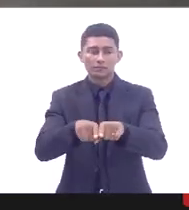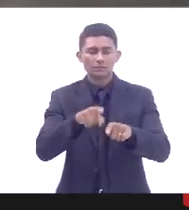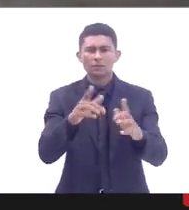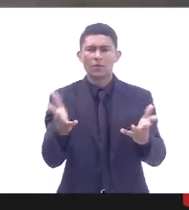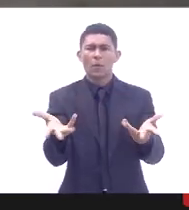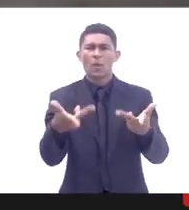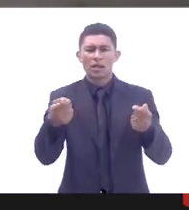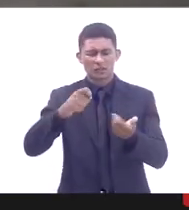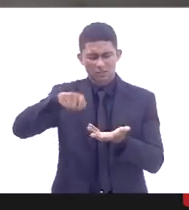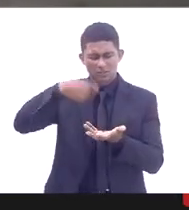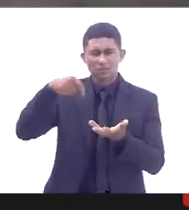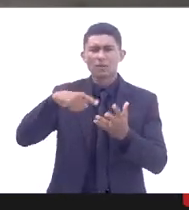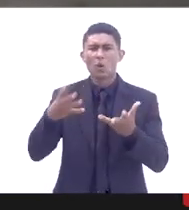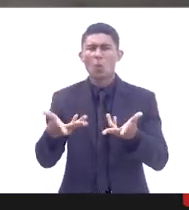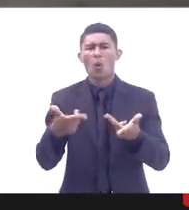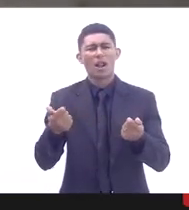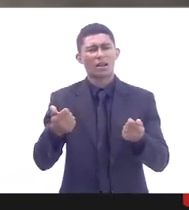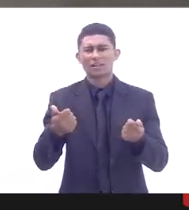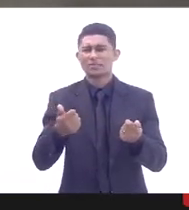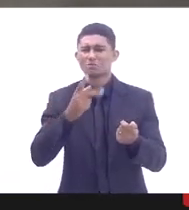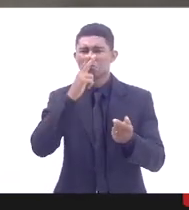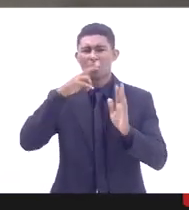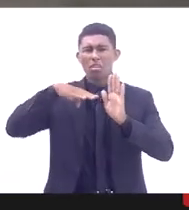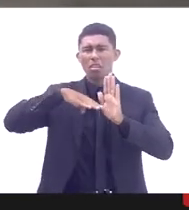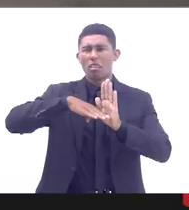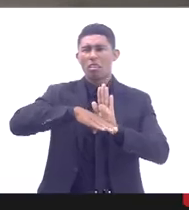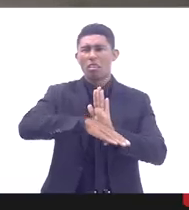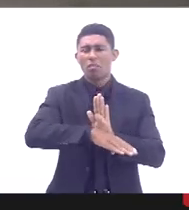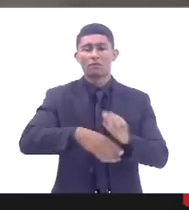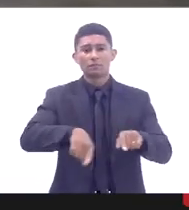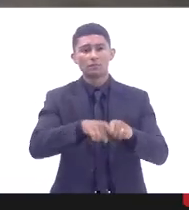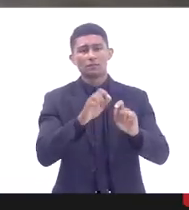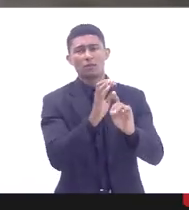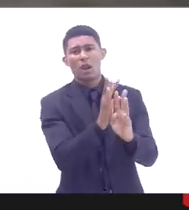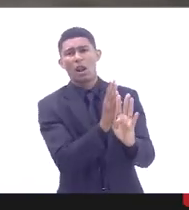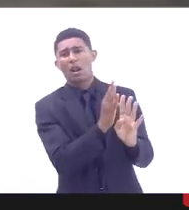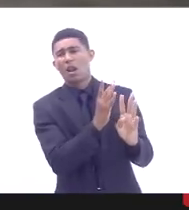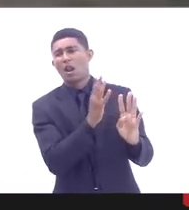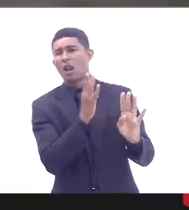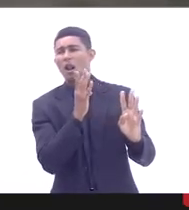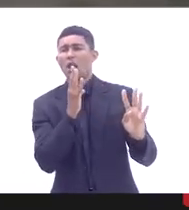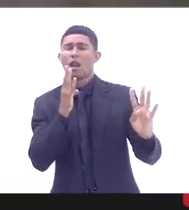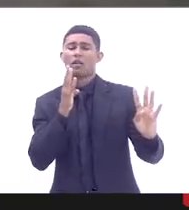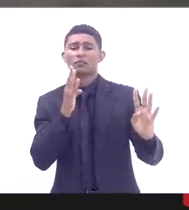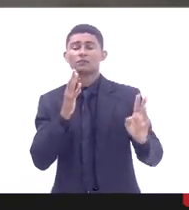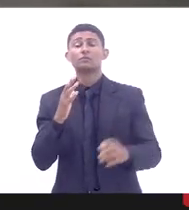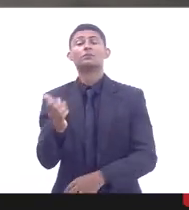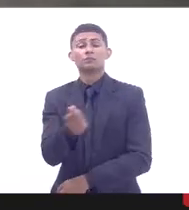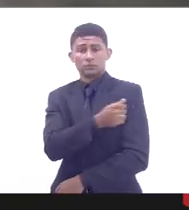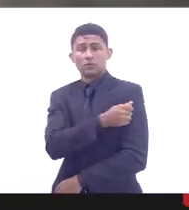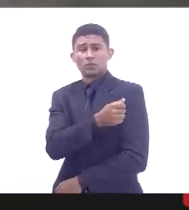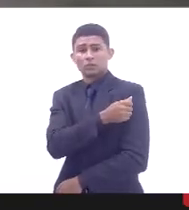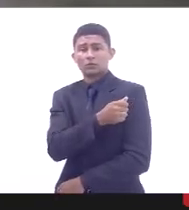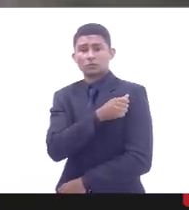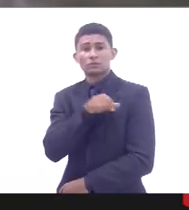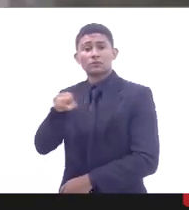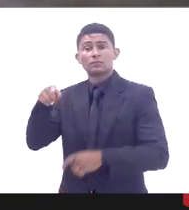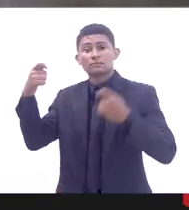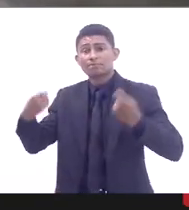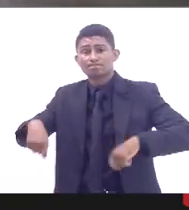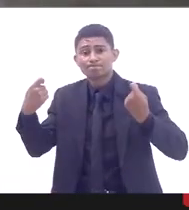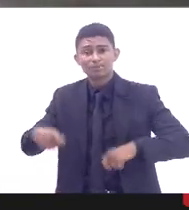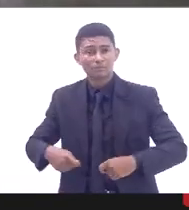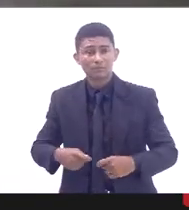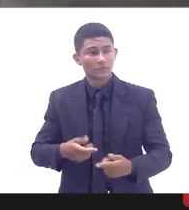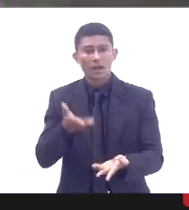da qualidade da alimentação e uma quantidade de fila surreal que faz com que estudante por exemplo que tem que dar aula